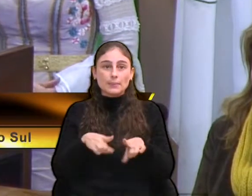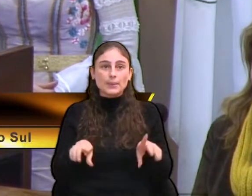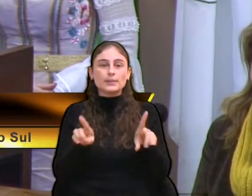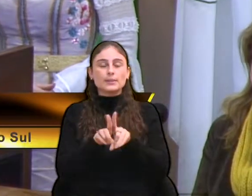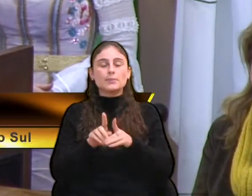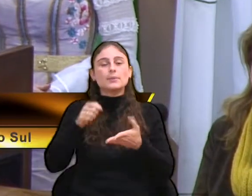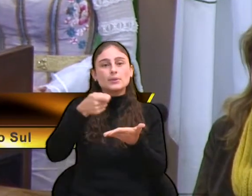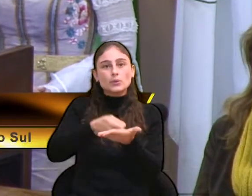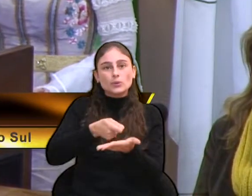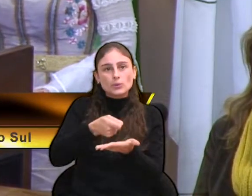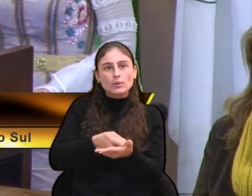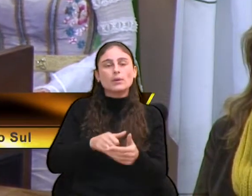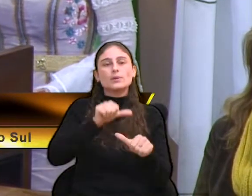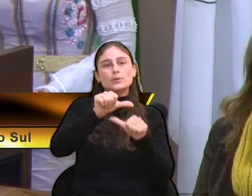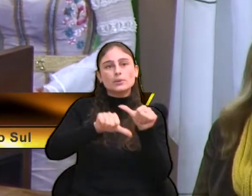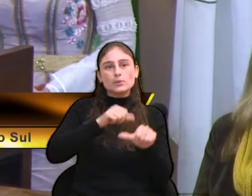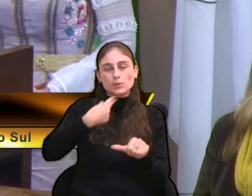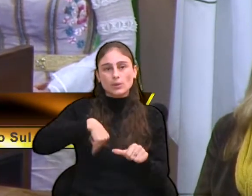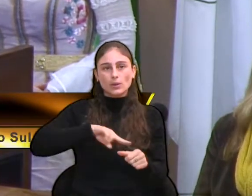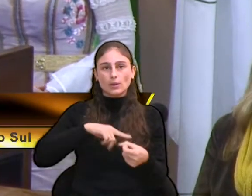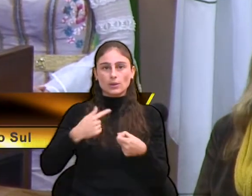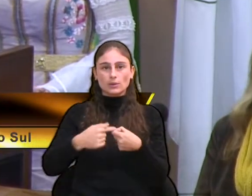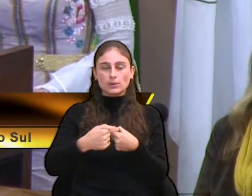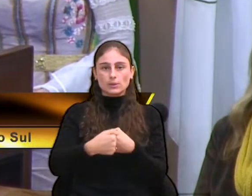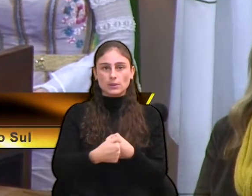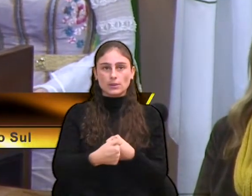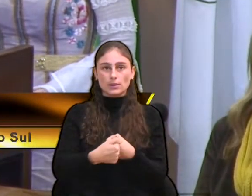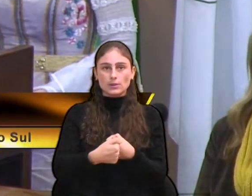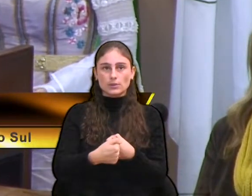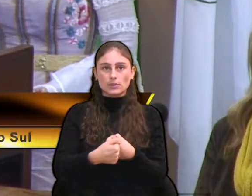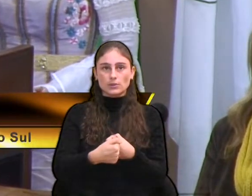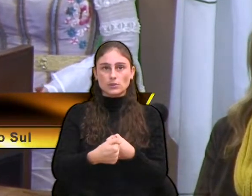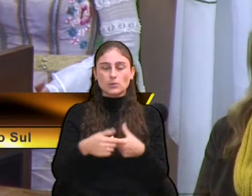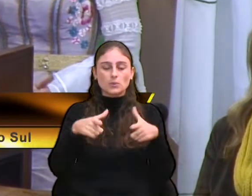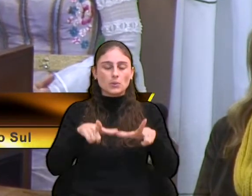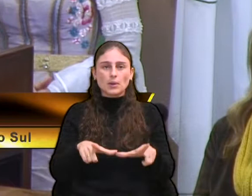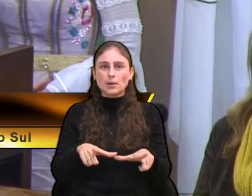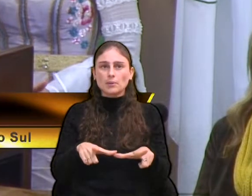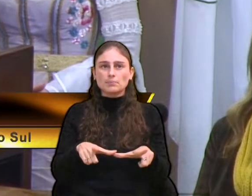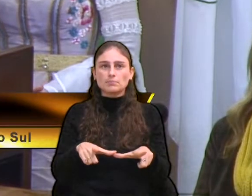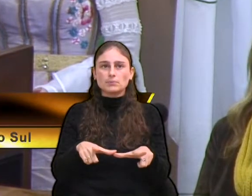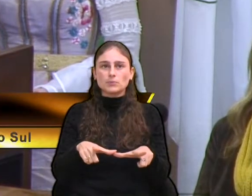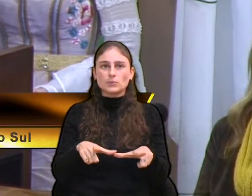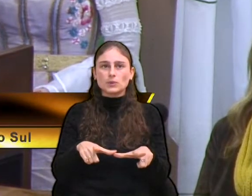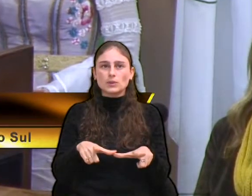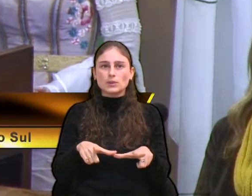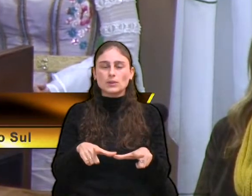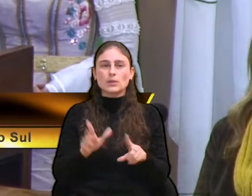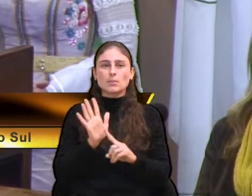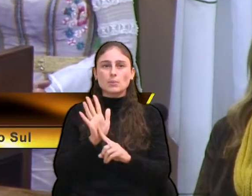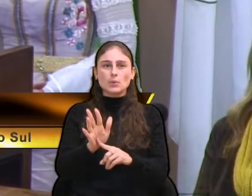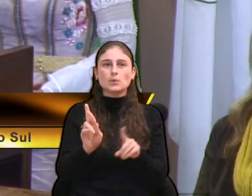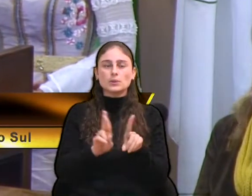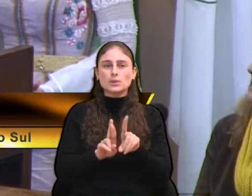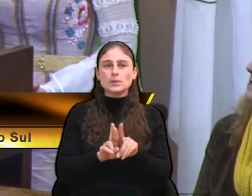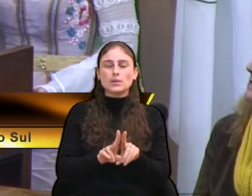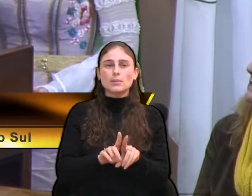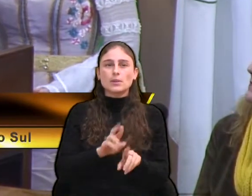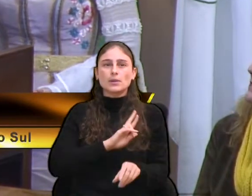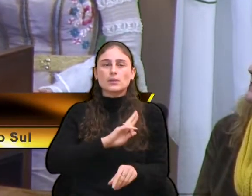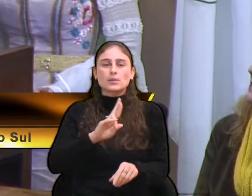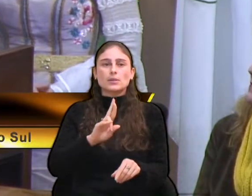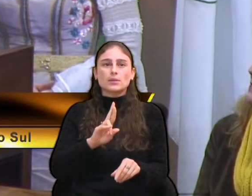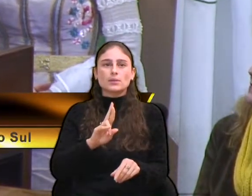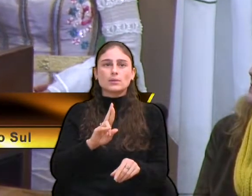que lutaram e transformaram a nossa cidade nesse polo, nessa referência a